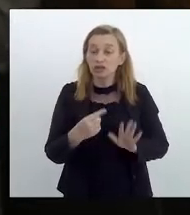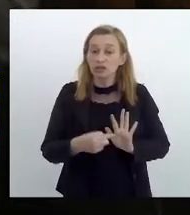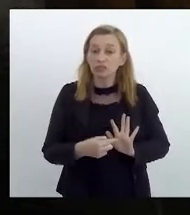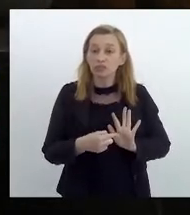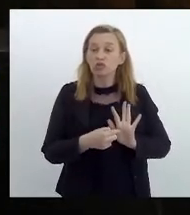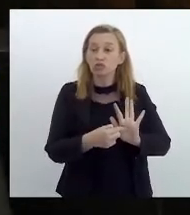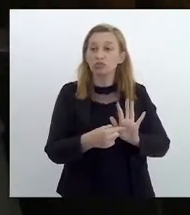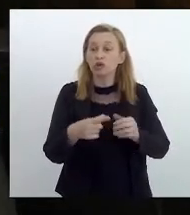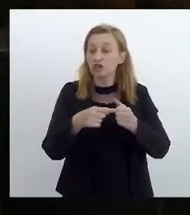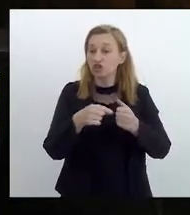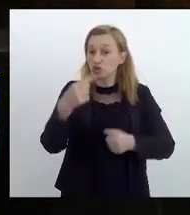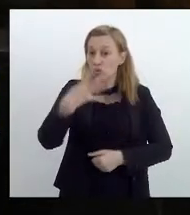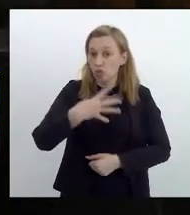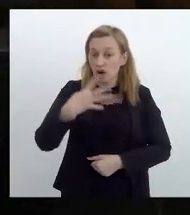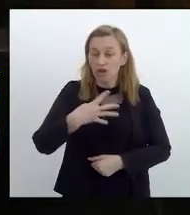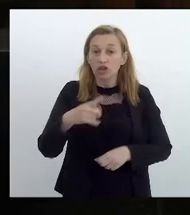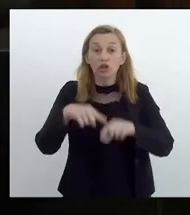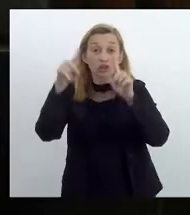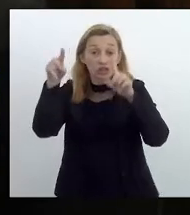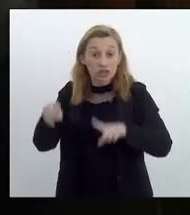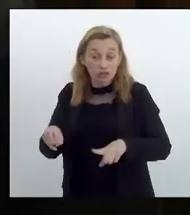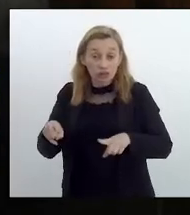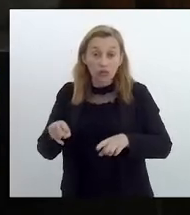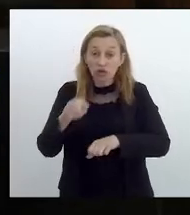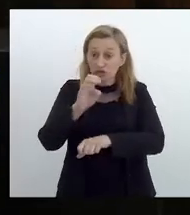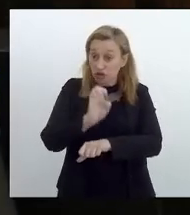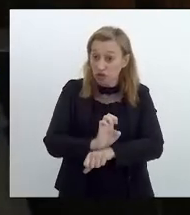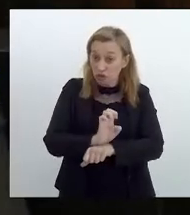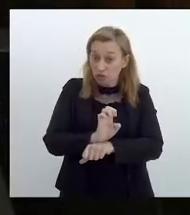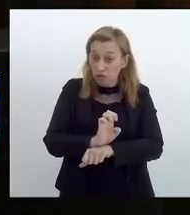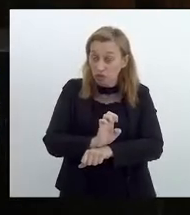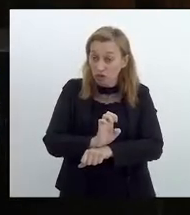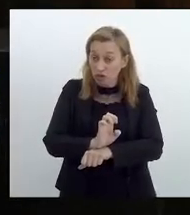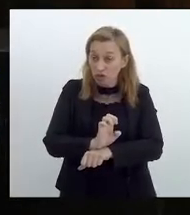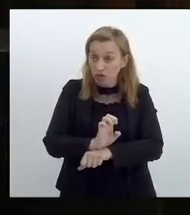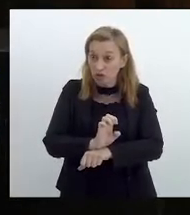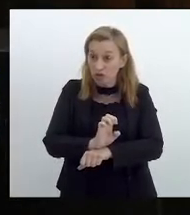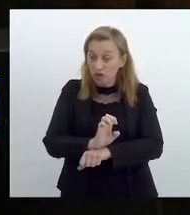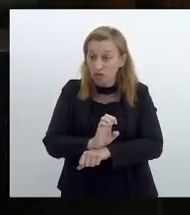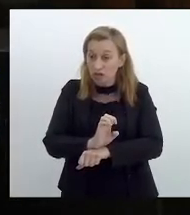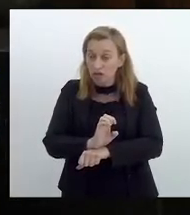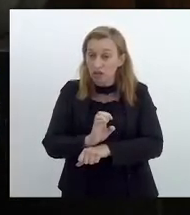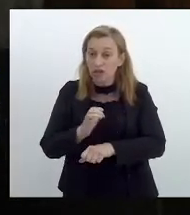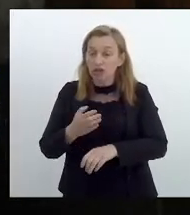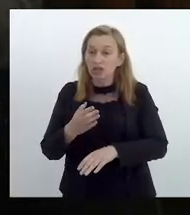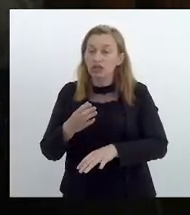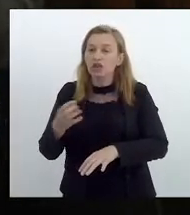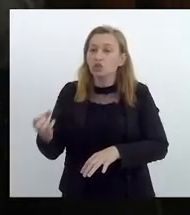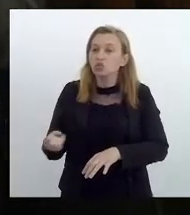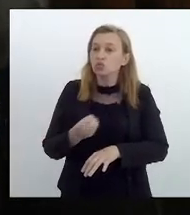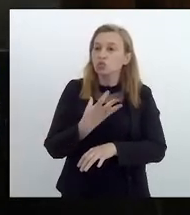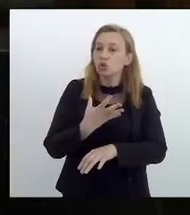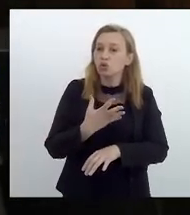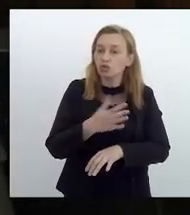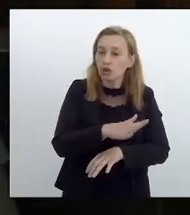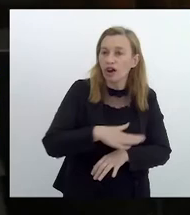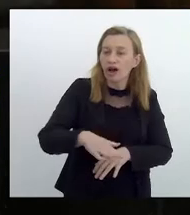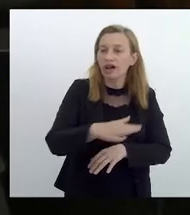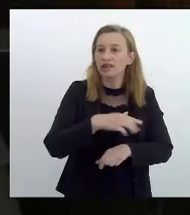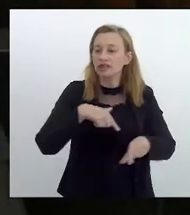4º o servidor estadual que ingressar em novo cargo efetivo